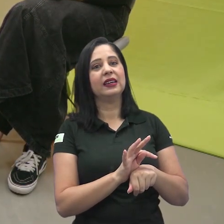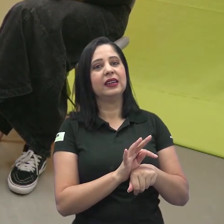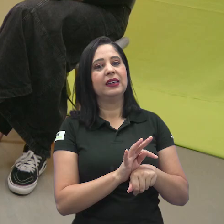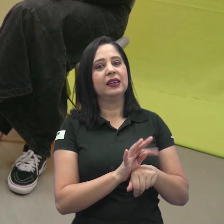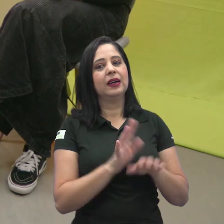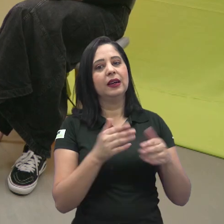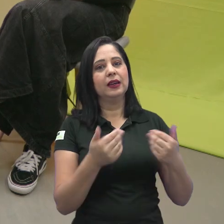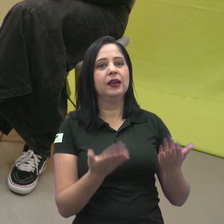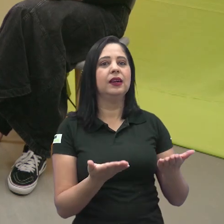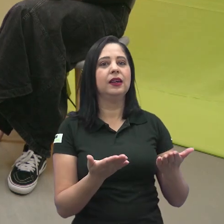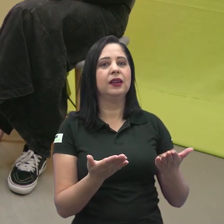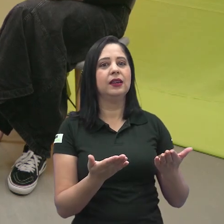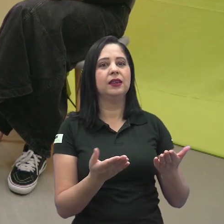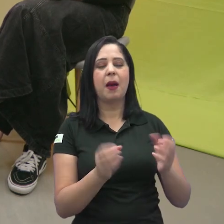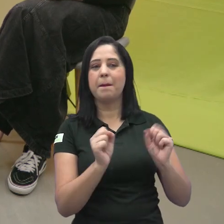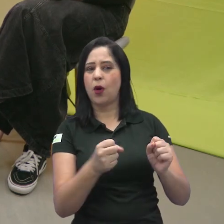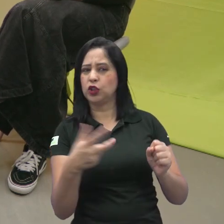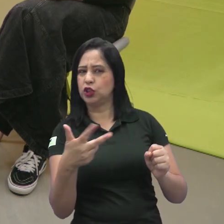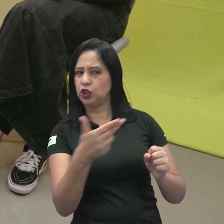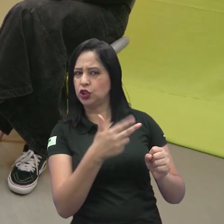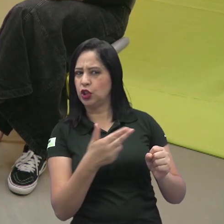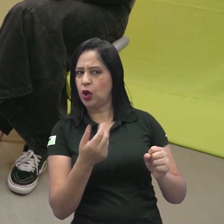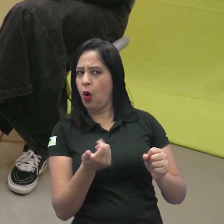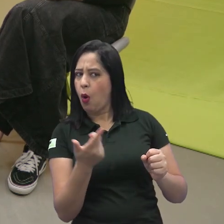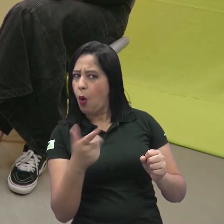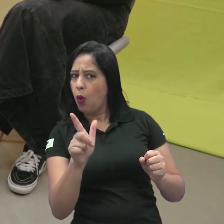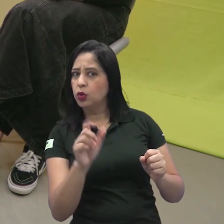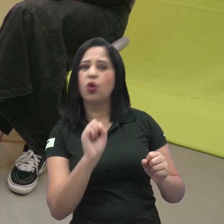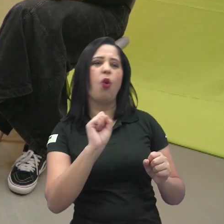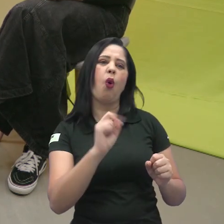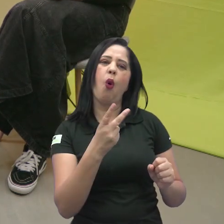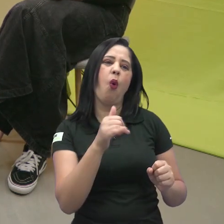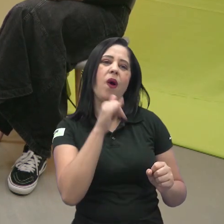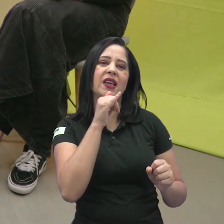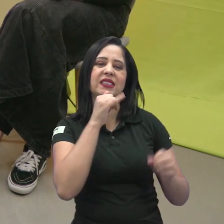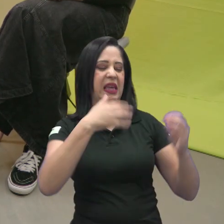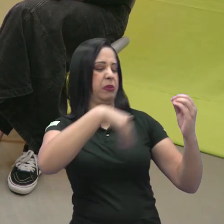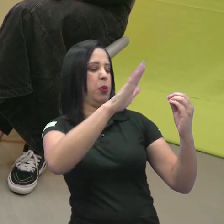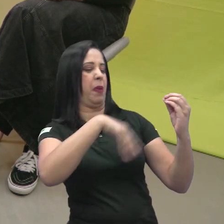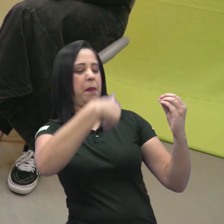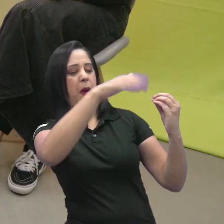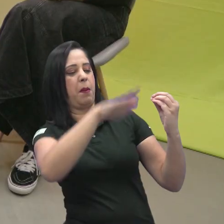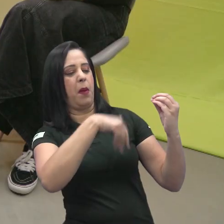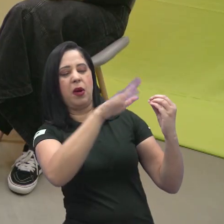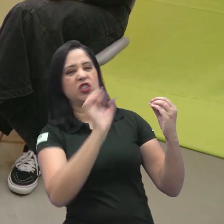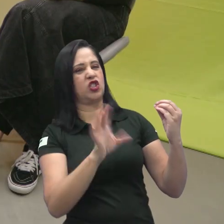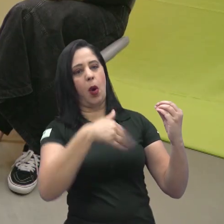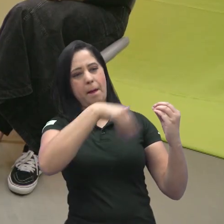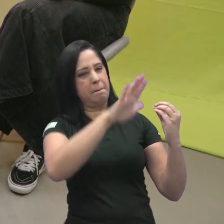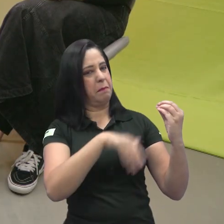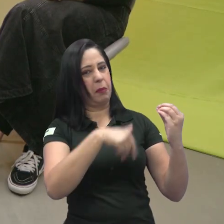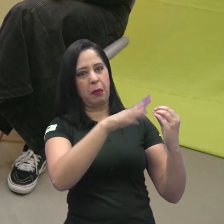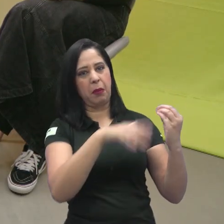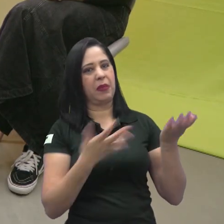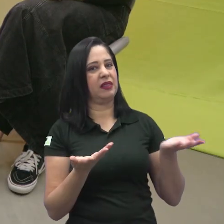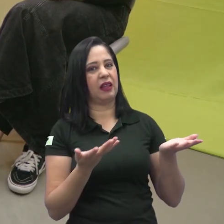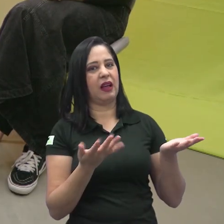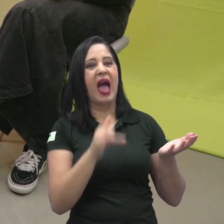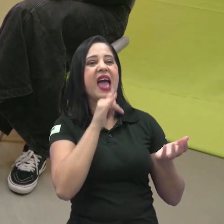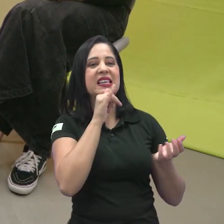e tal, mas ela é cortar e transformar numa outra peça, ou ela pode ser só pintar e deixar a mesma peça como se fosse uma